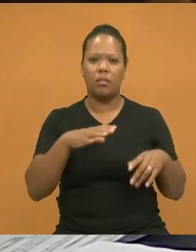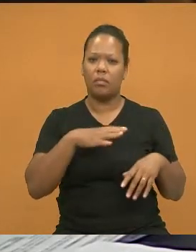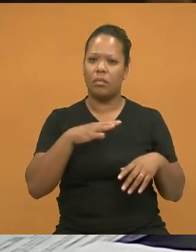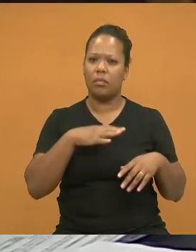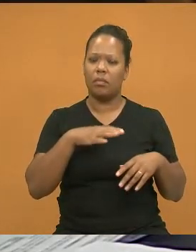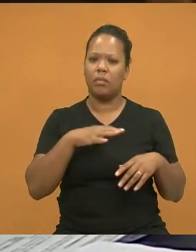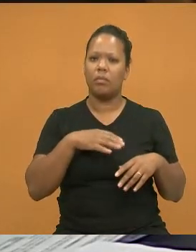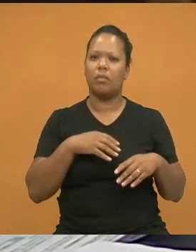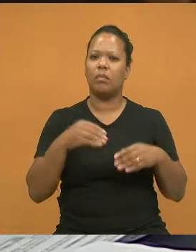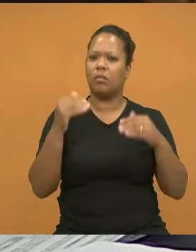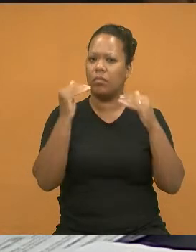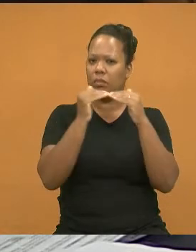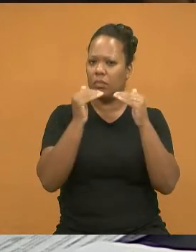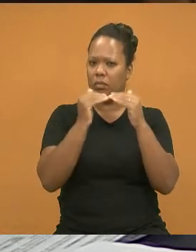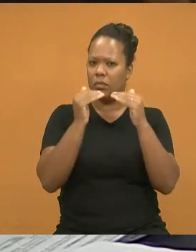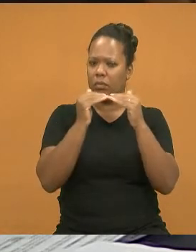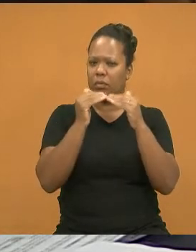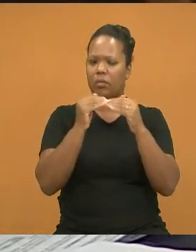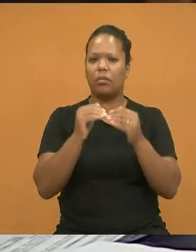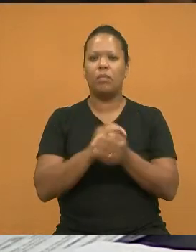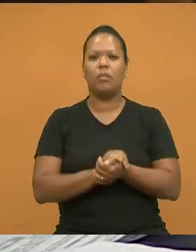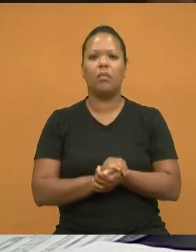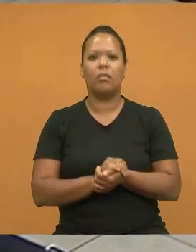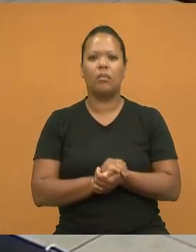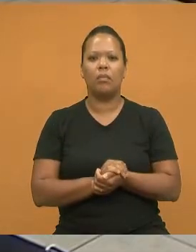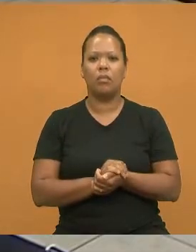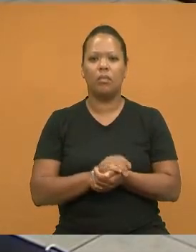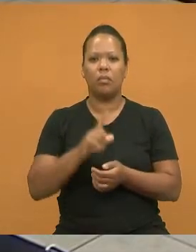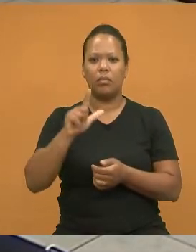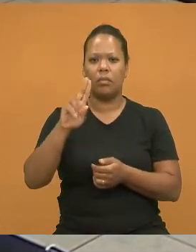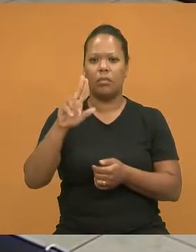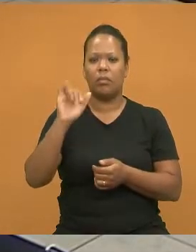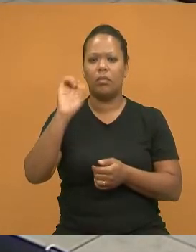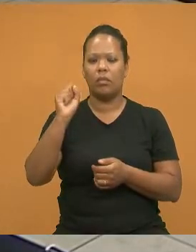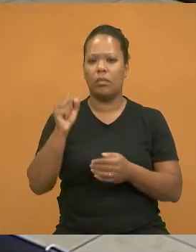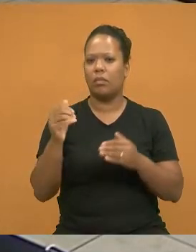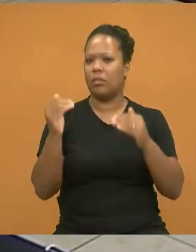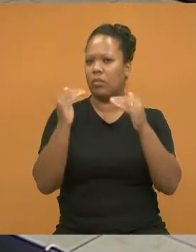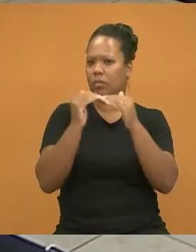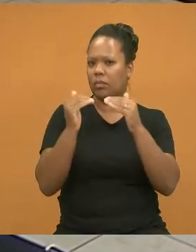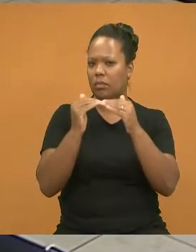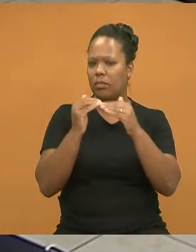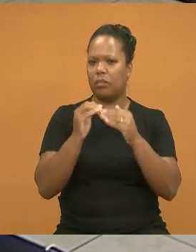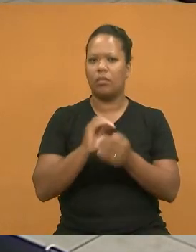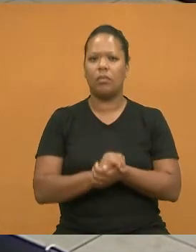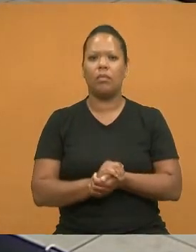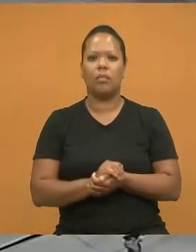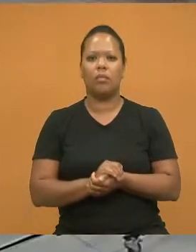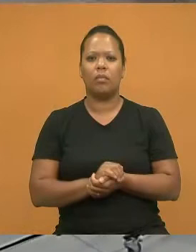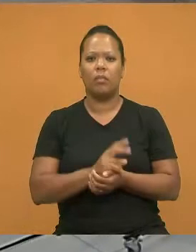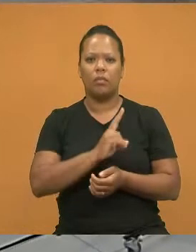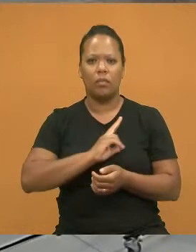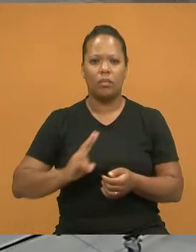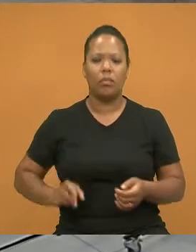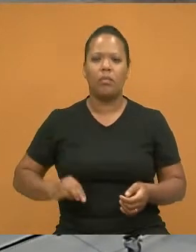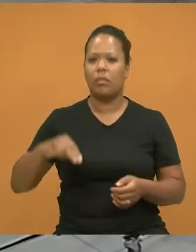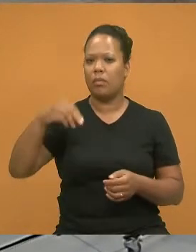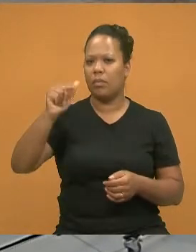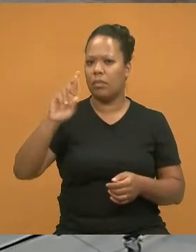E sou favorável. Como vota, vereador Luiz Flávio? Favorável. Como vota a vereadora doutora